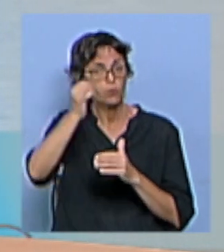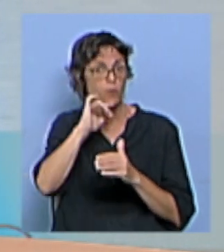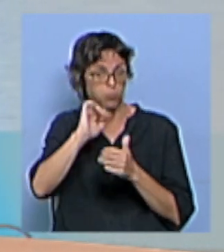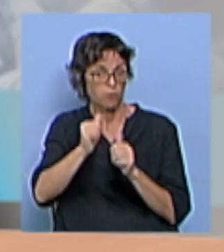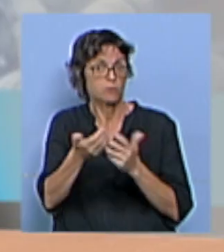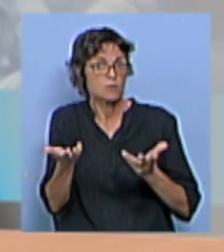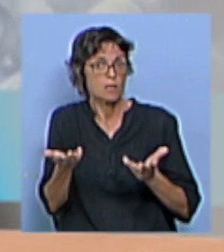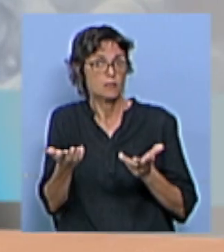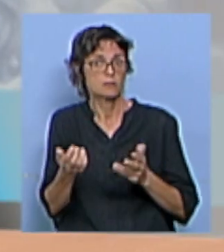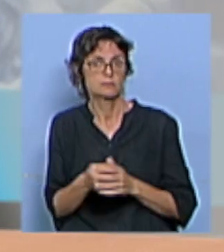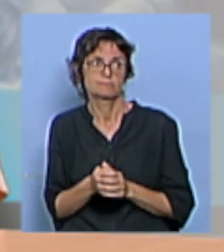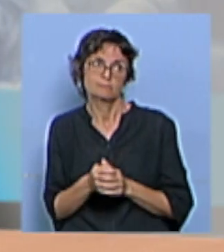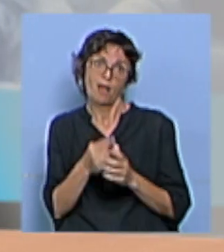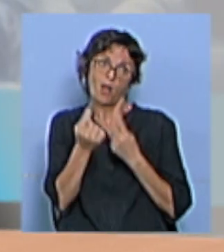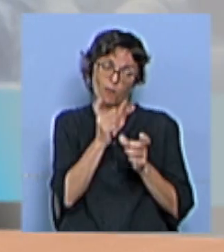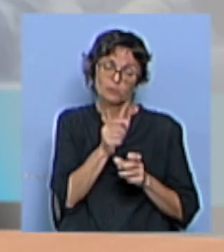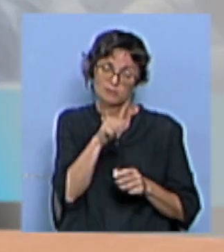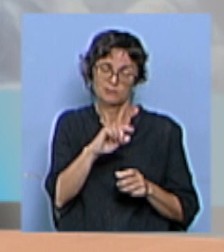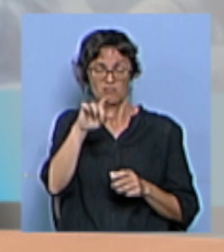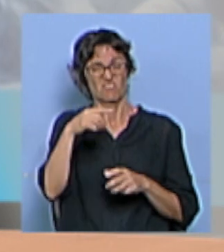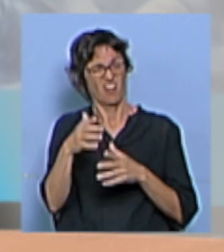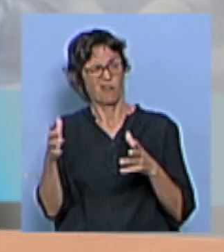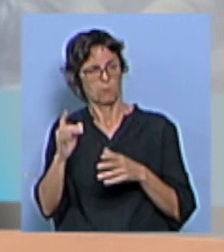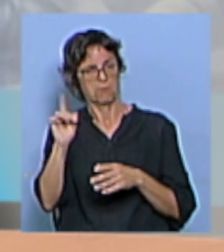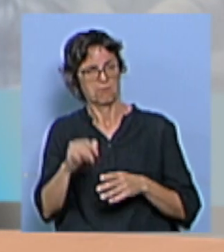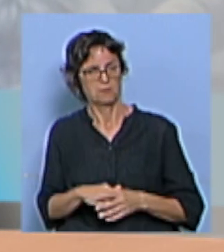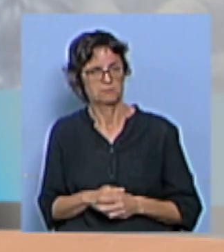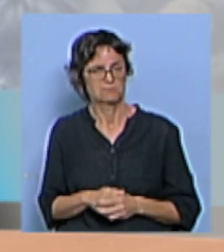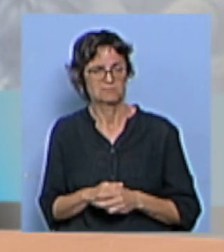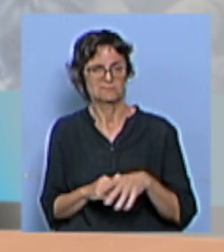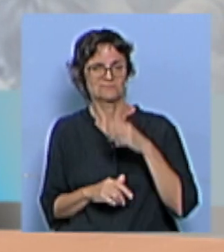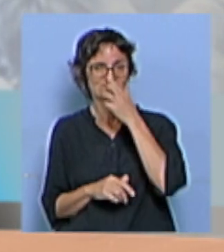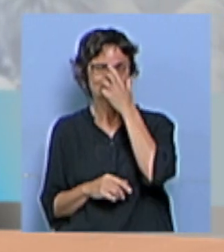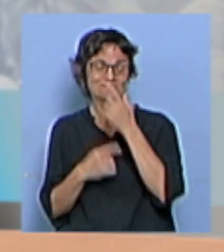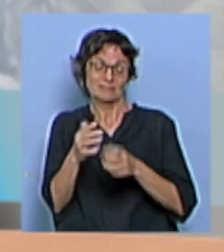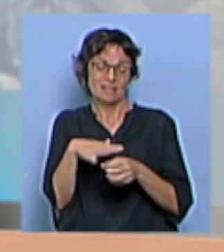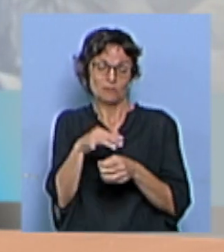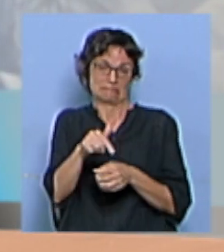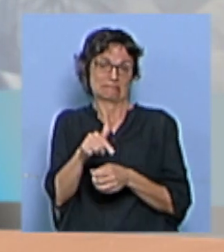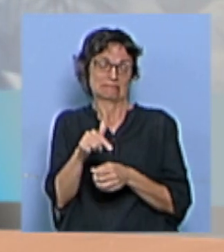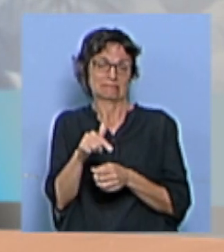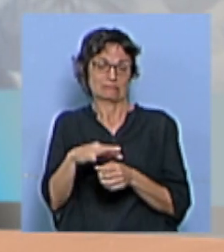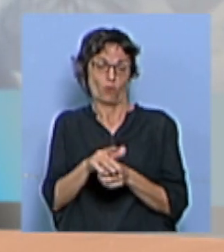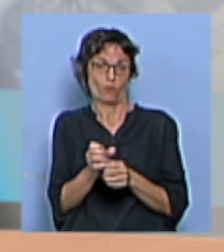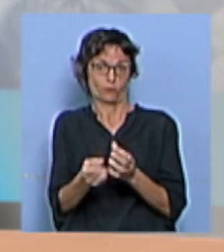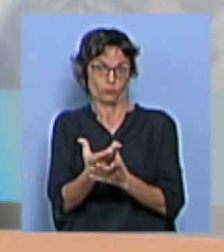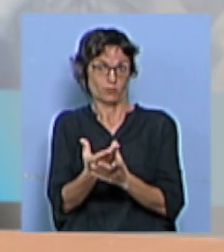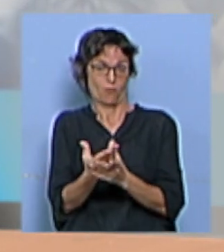algumas sim, em todas não. De facto, esta situação criada pelo vírus